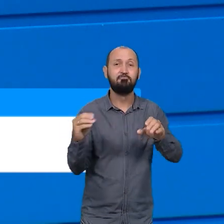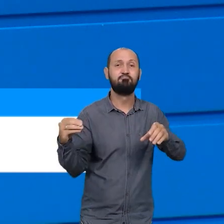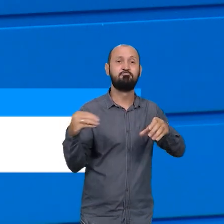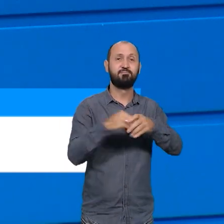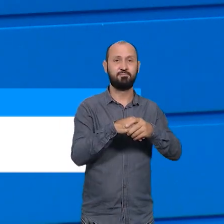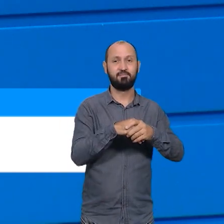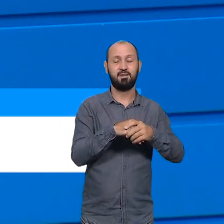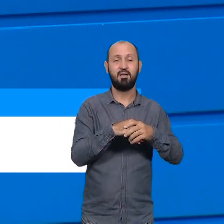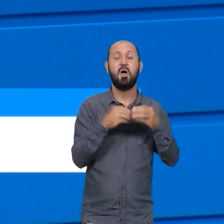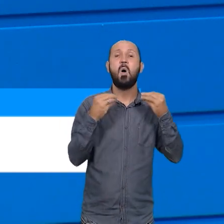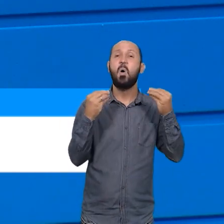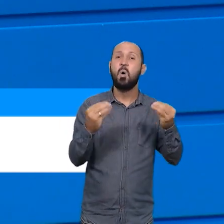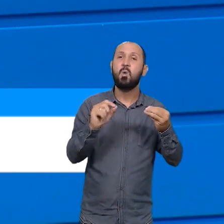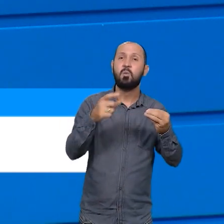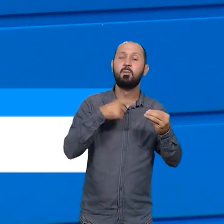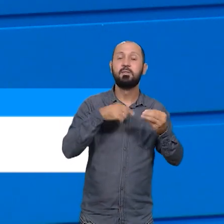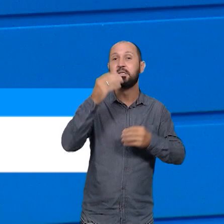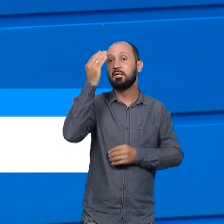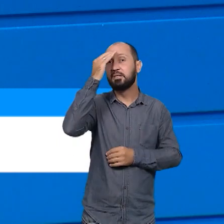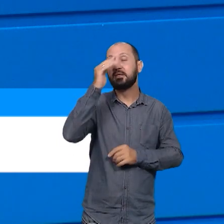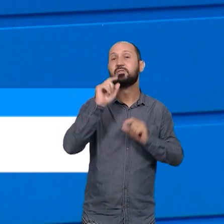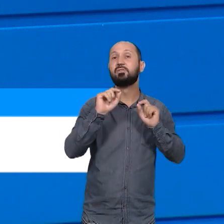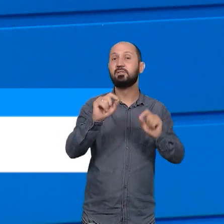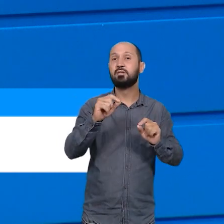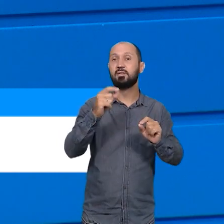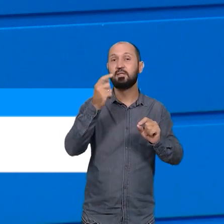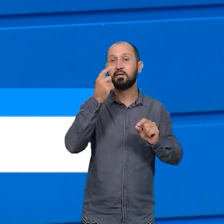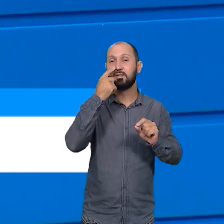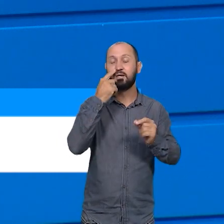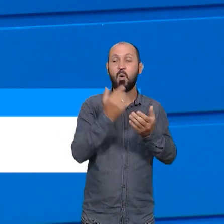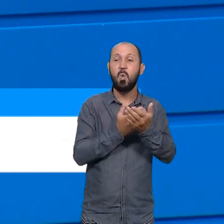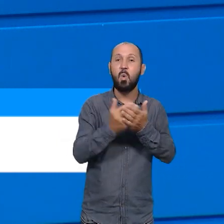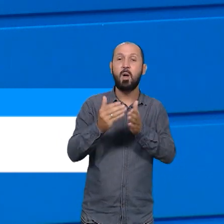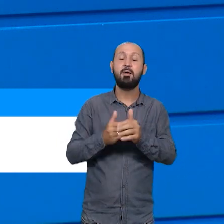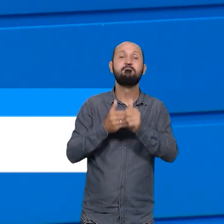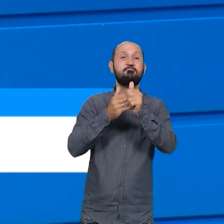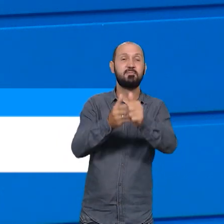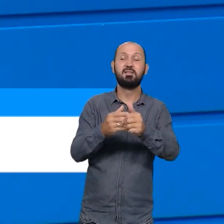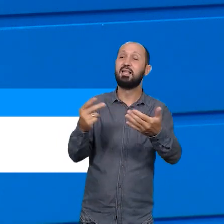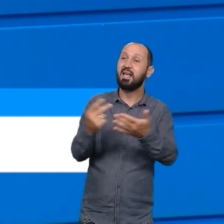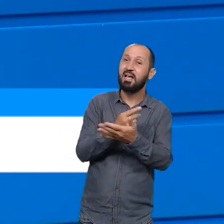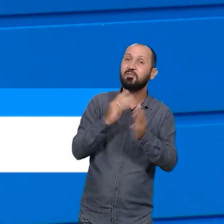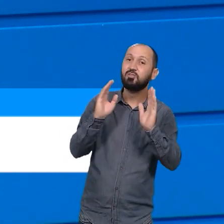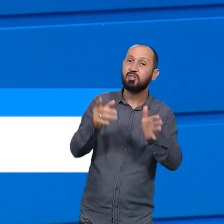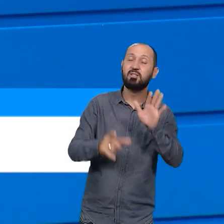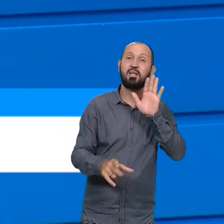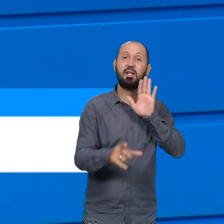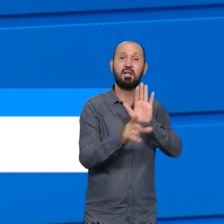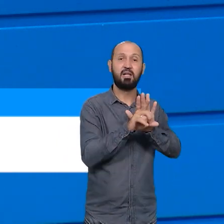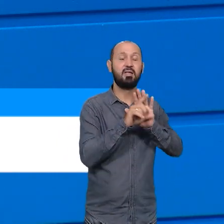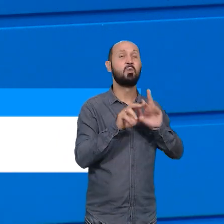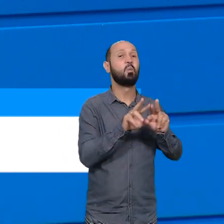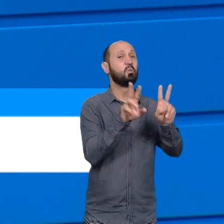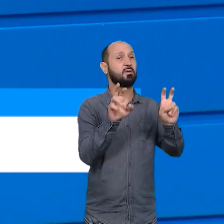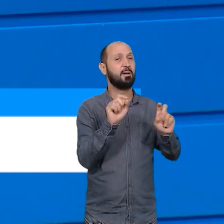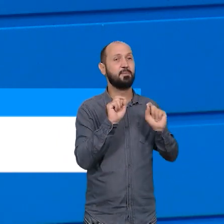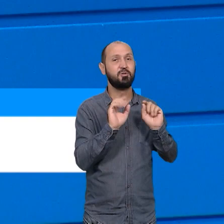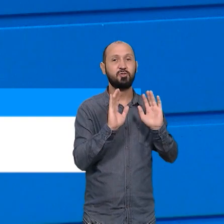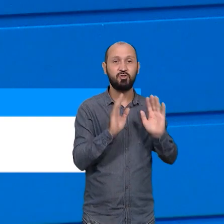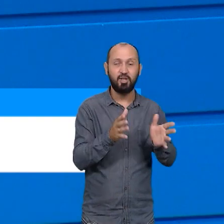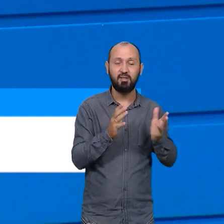a constitucionalidade. E como há um entendimento que há um vício de iniciativa e que nós já temos lei